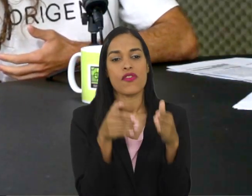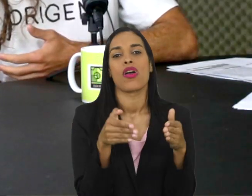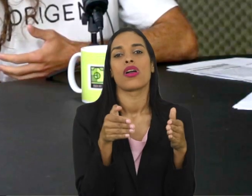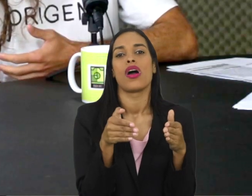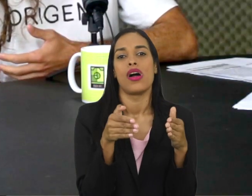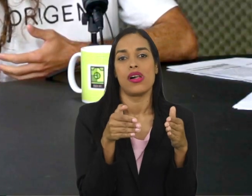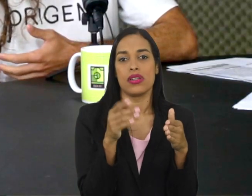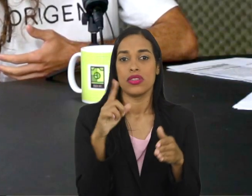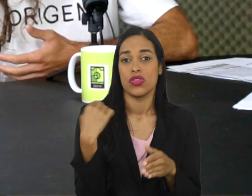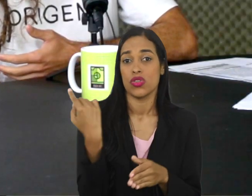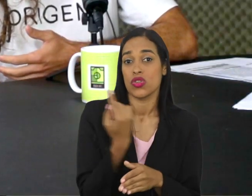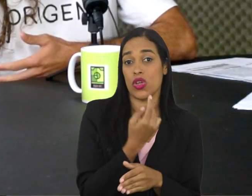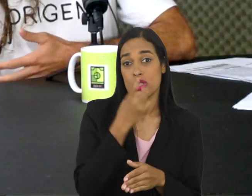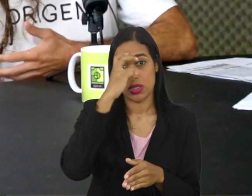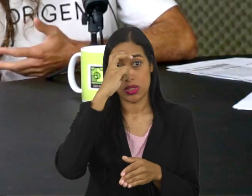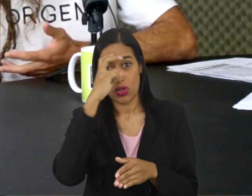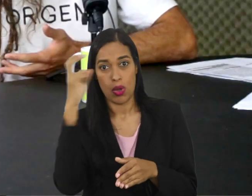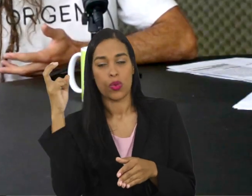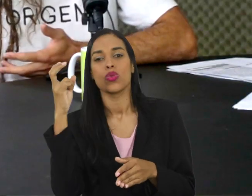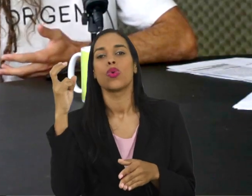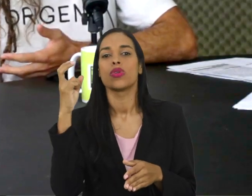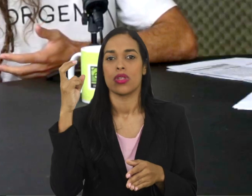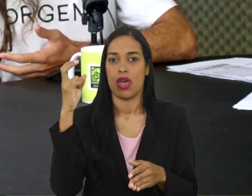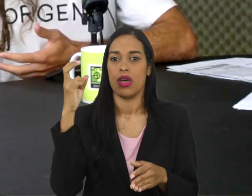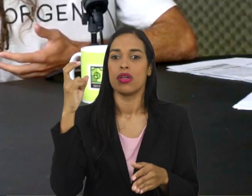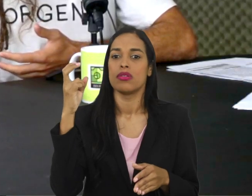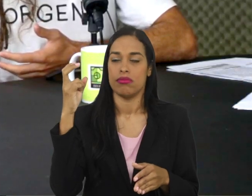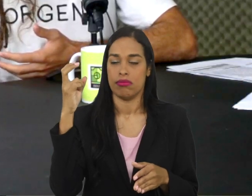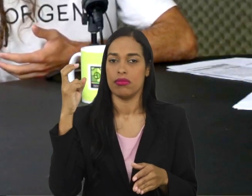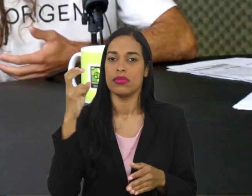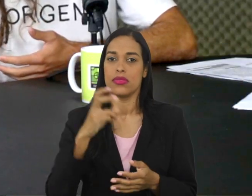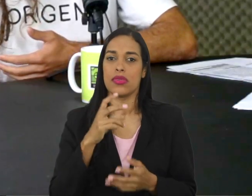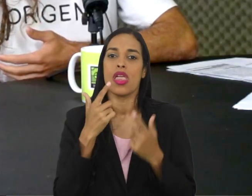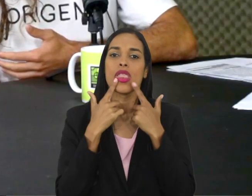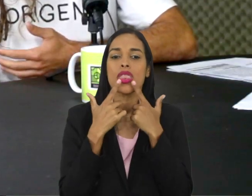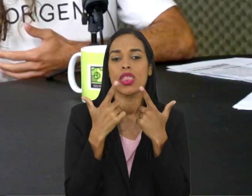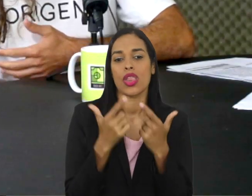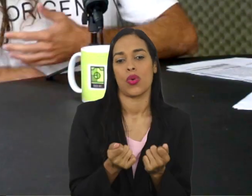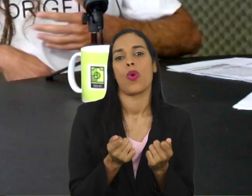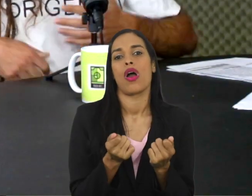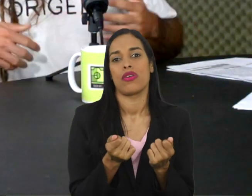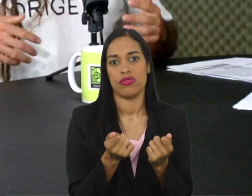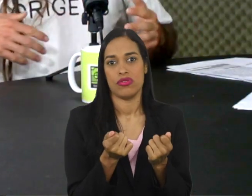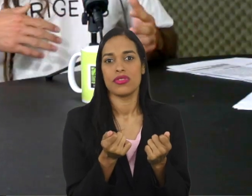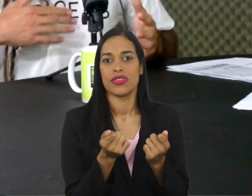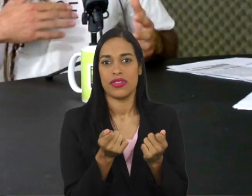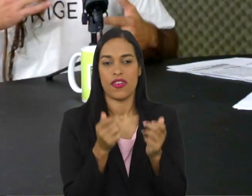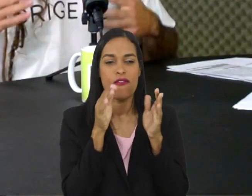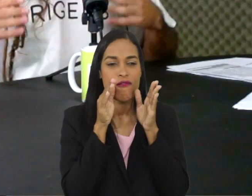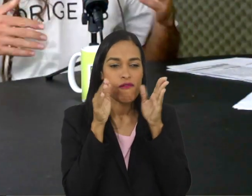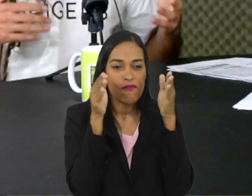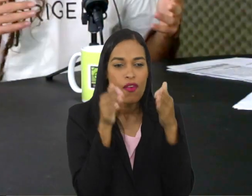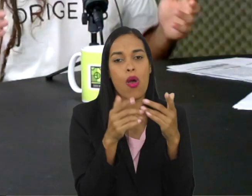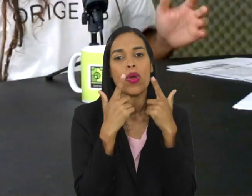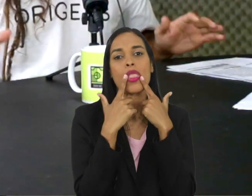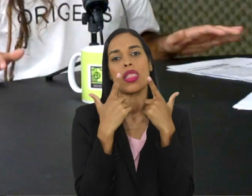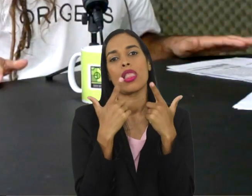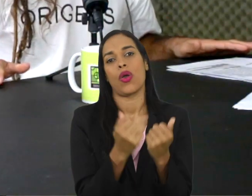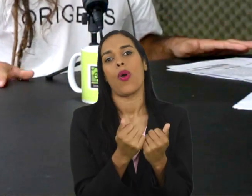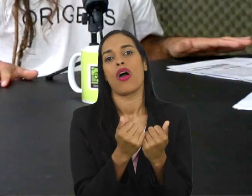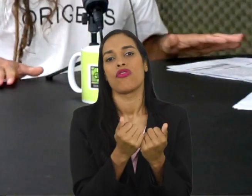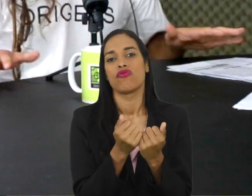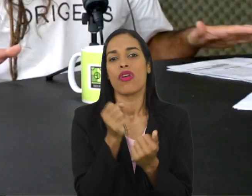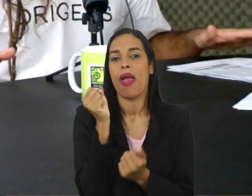aqui como um aspecto da nossa cultura. Um aspecto, então, é linguagem, né? No eixo da linguagem que a gente